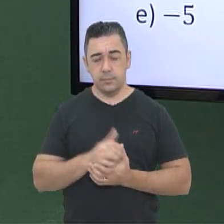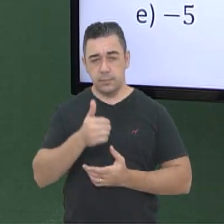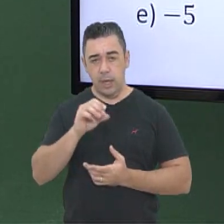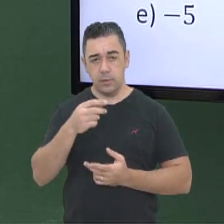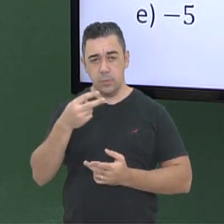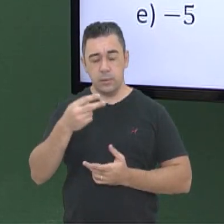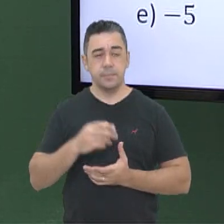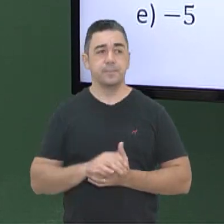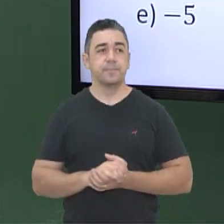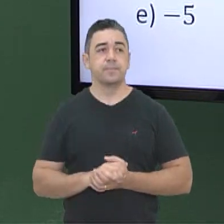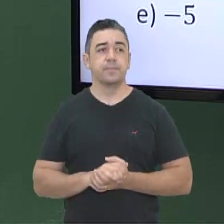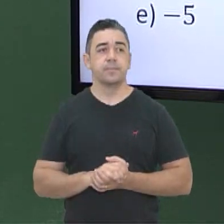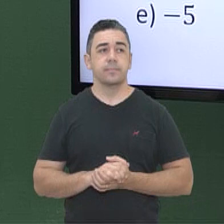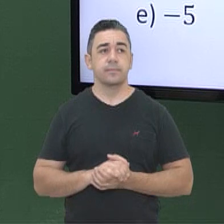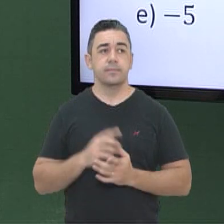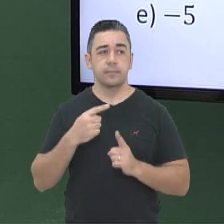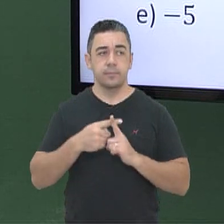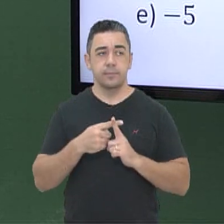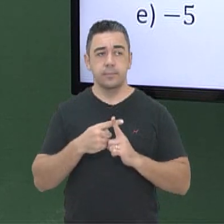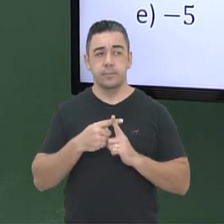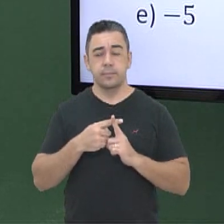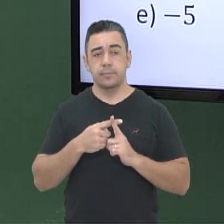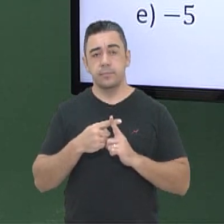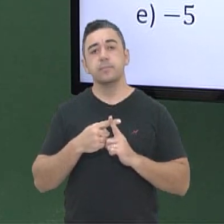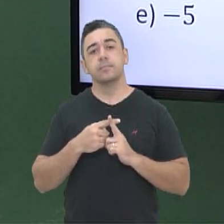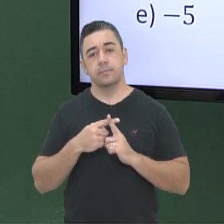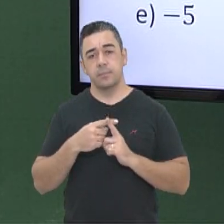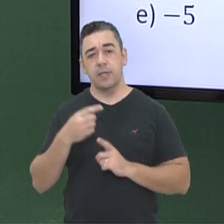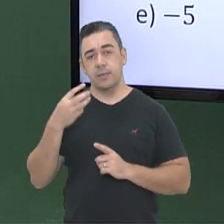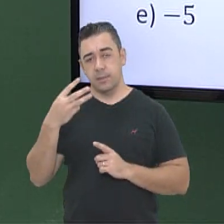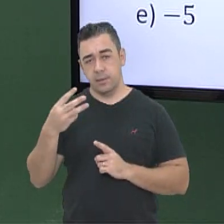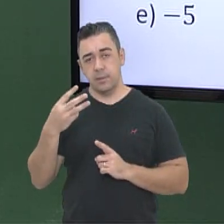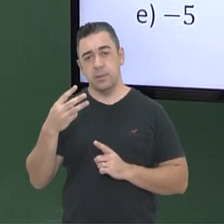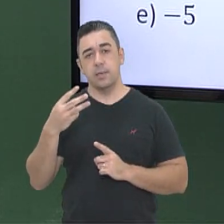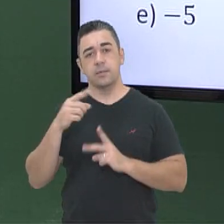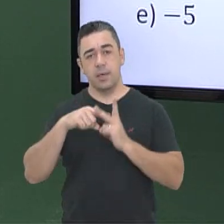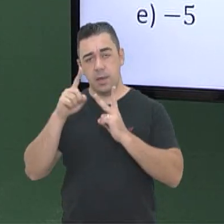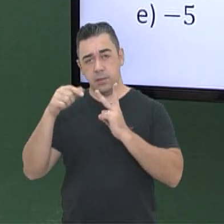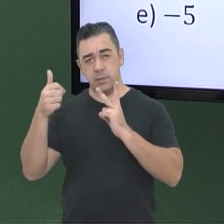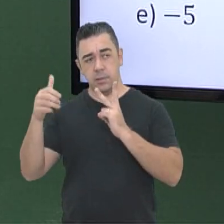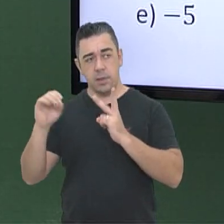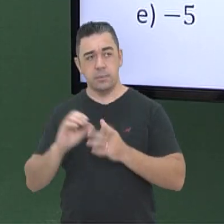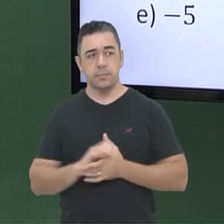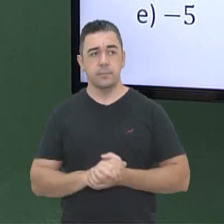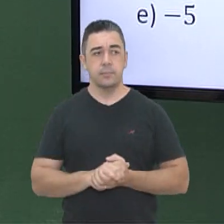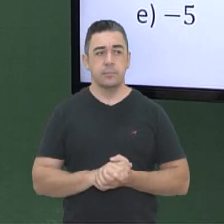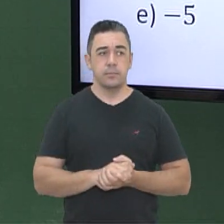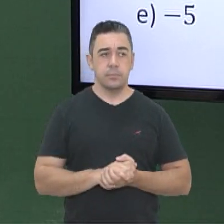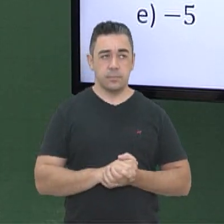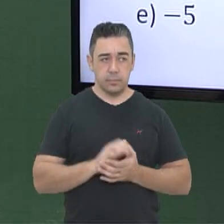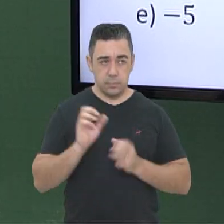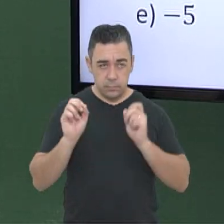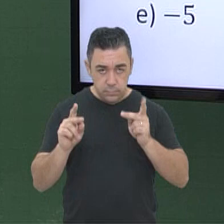quadrado. Mais raiz de 10 vezes 3 vai ficar 3 raiz de 10,